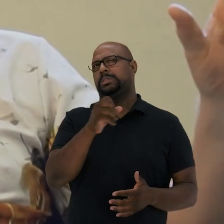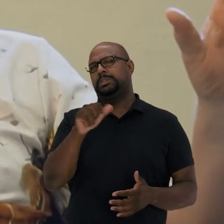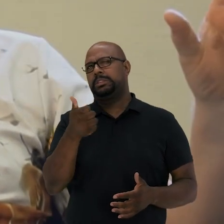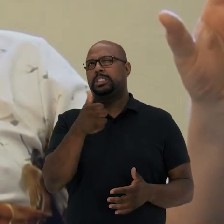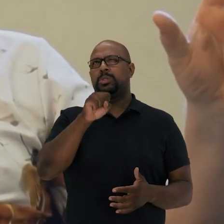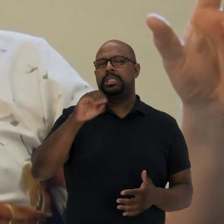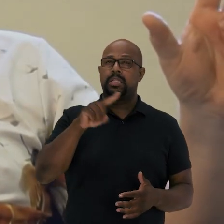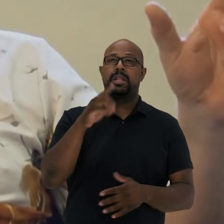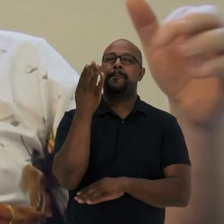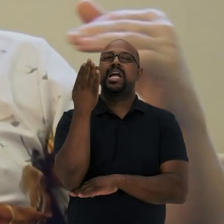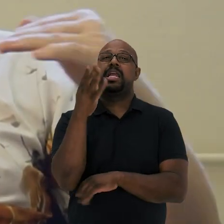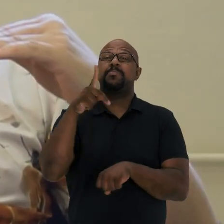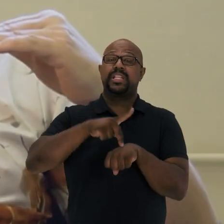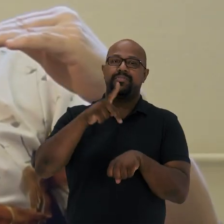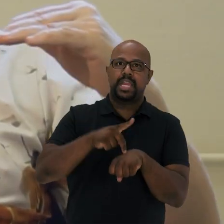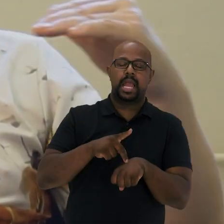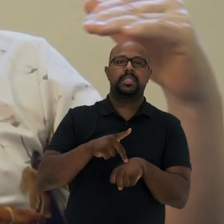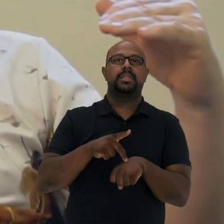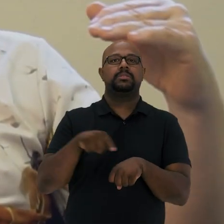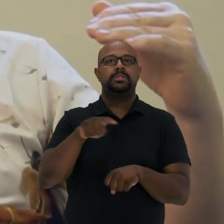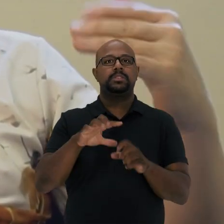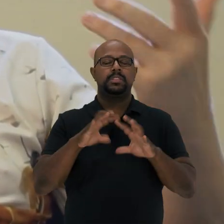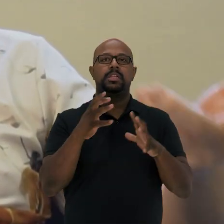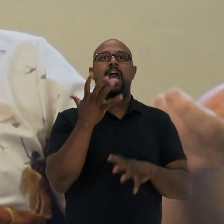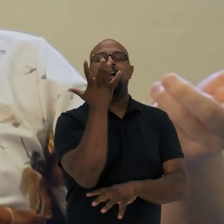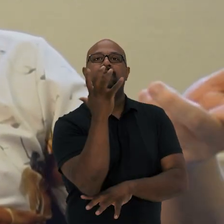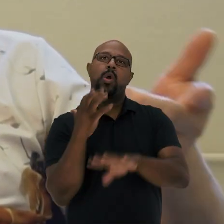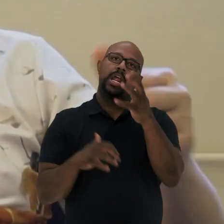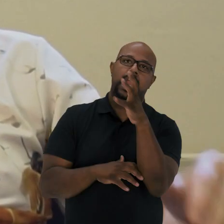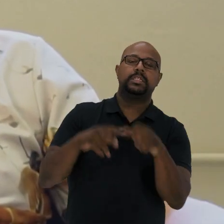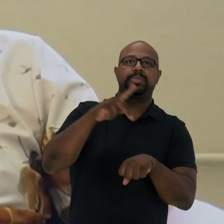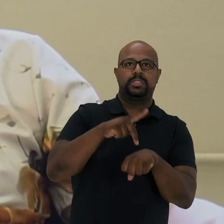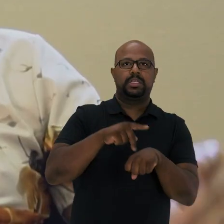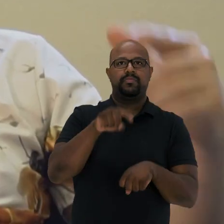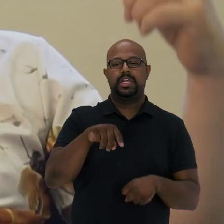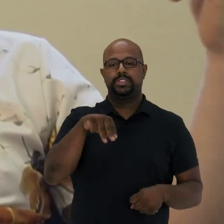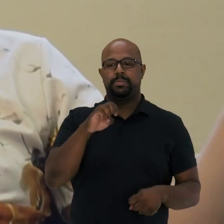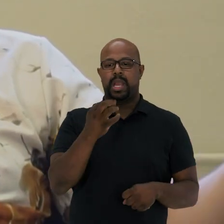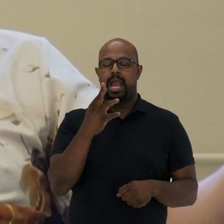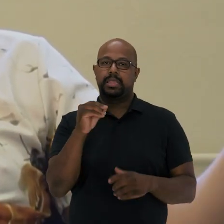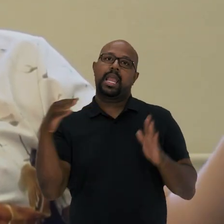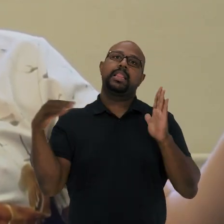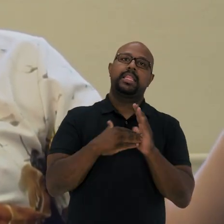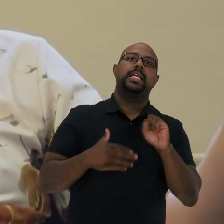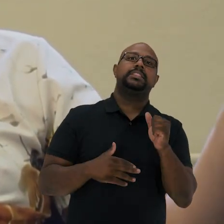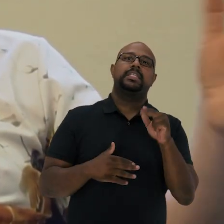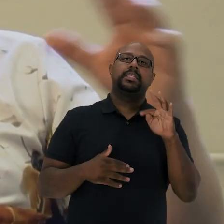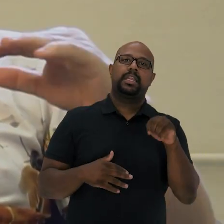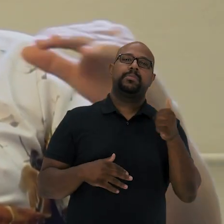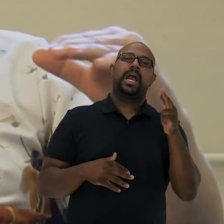onde estariam as madeiras petrificadas formando o que seria a floresta petrificada, que vai de Mata até Santa